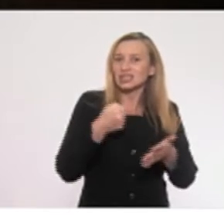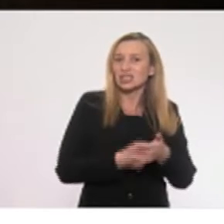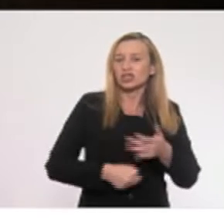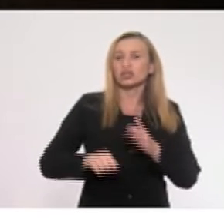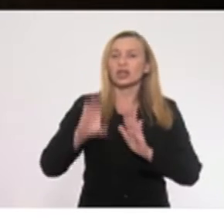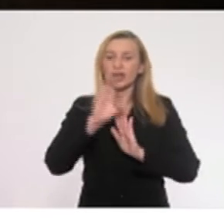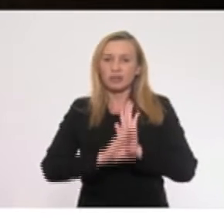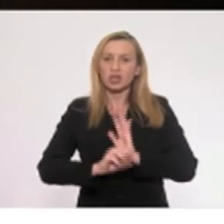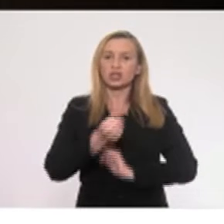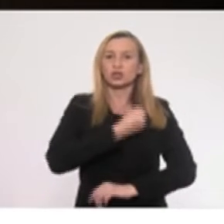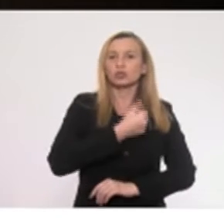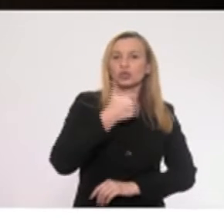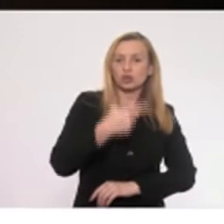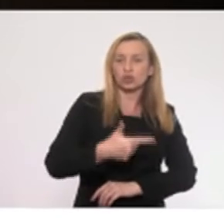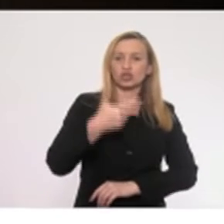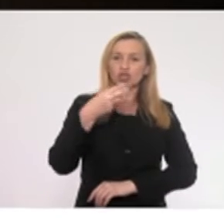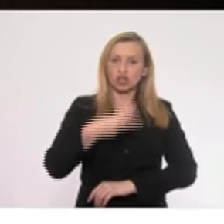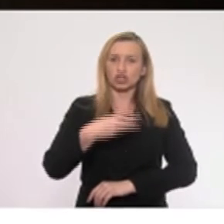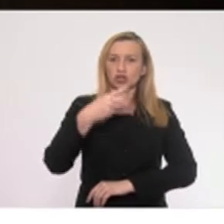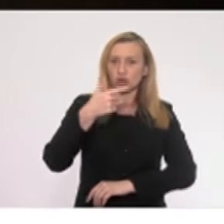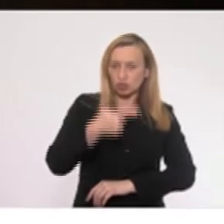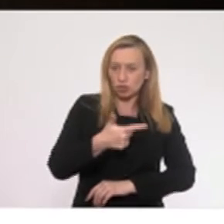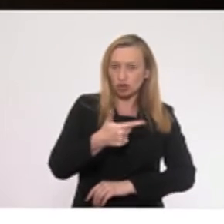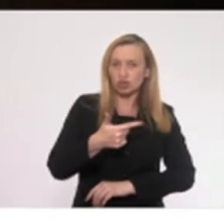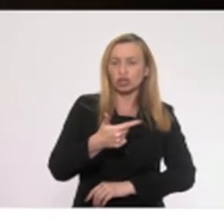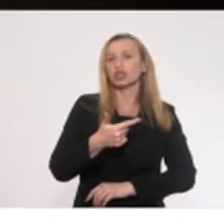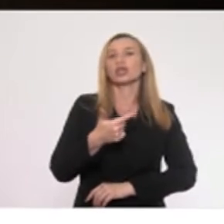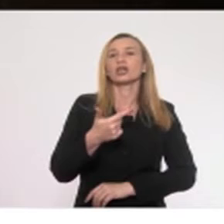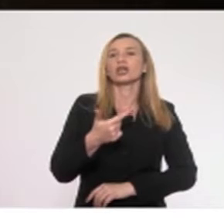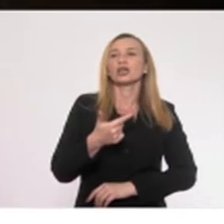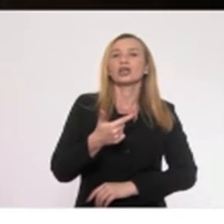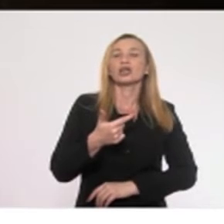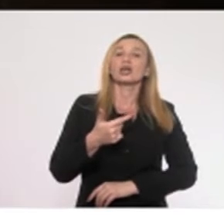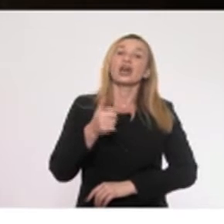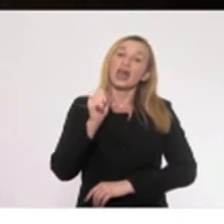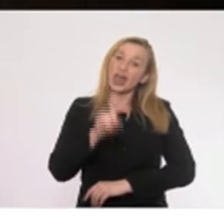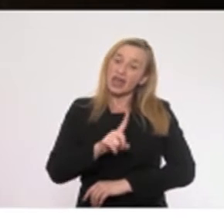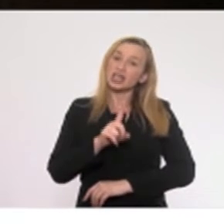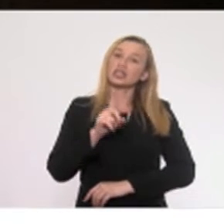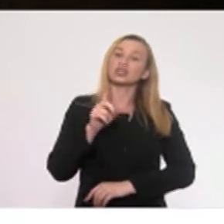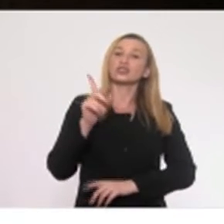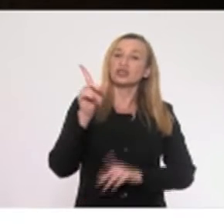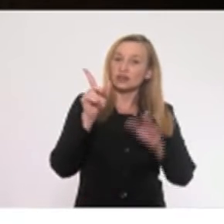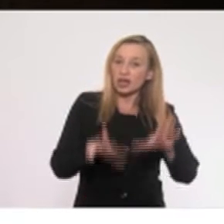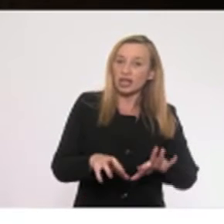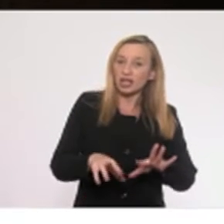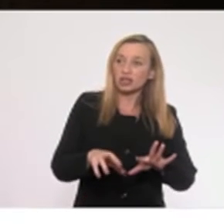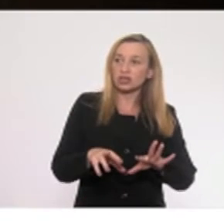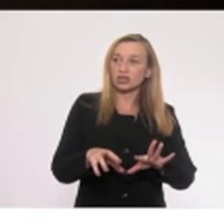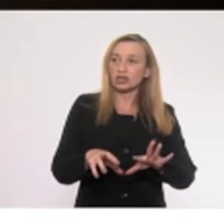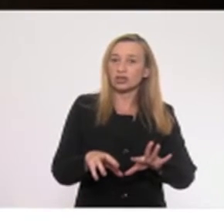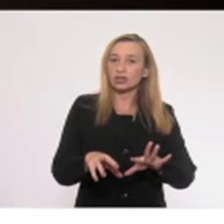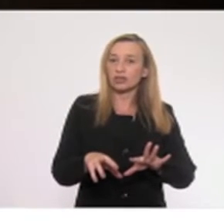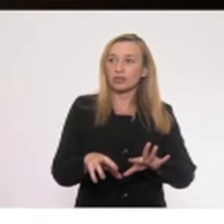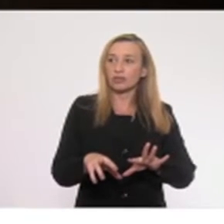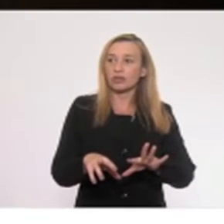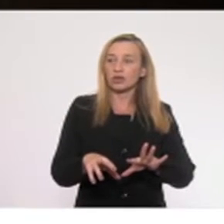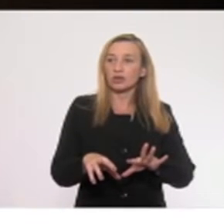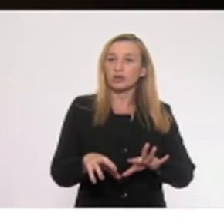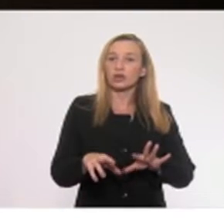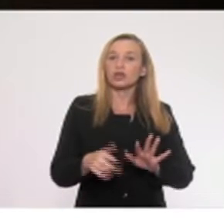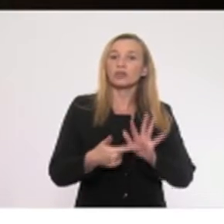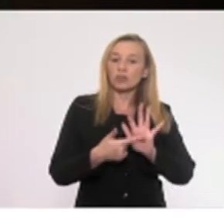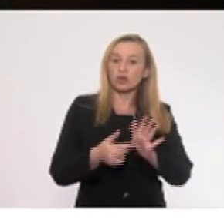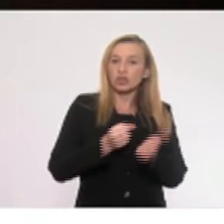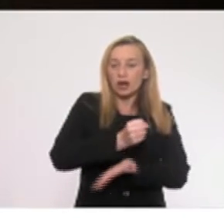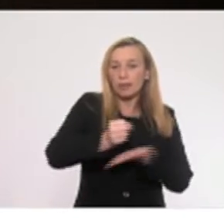a emenda 232, ela impõe algo absolutamente diferente, que são justamente o que está dando base